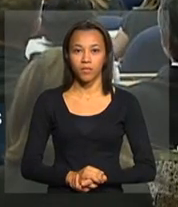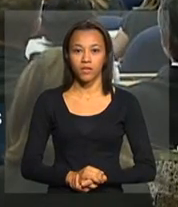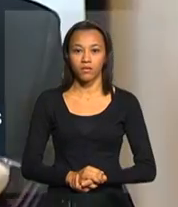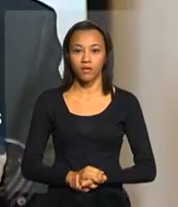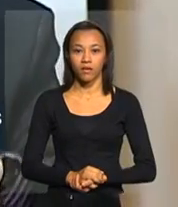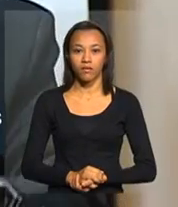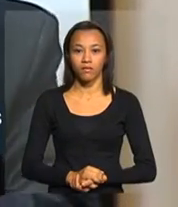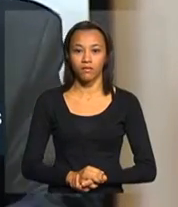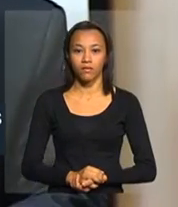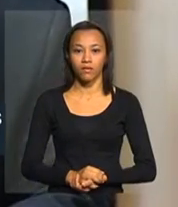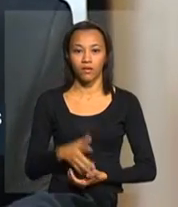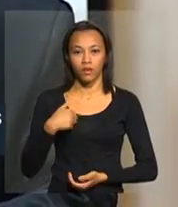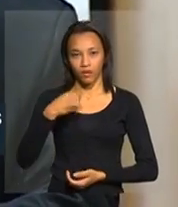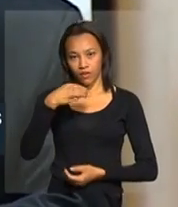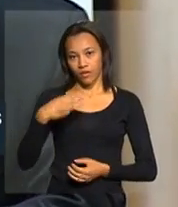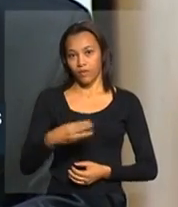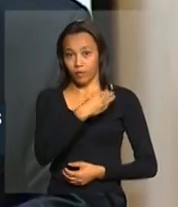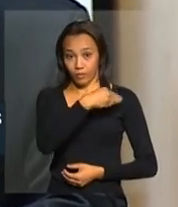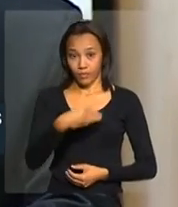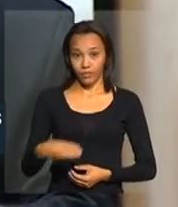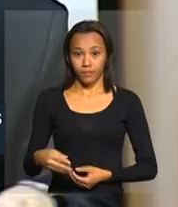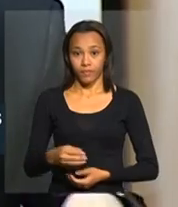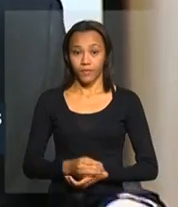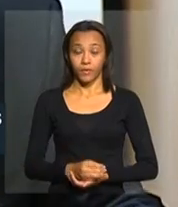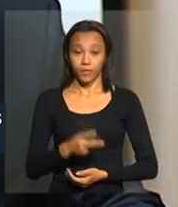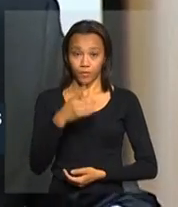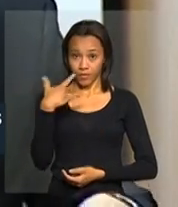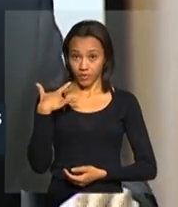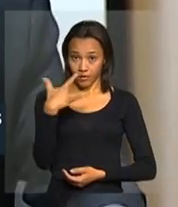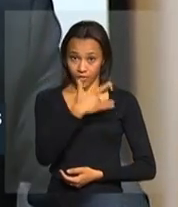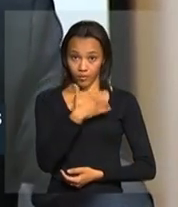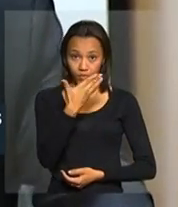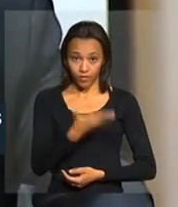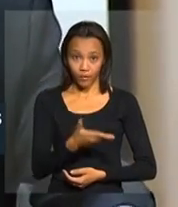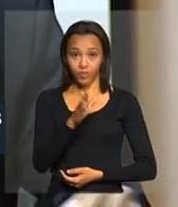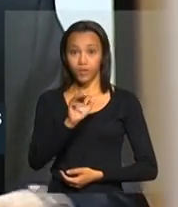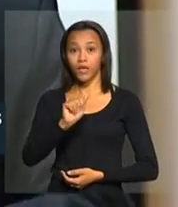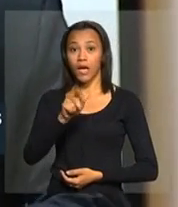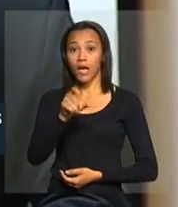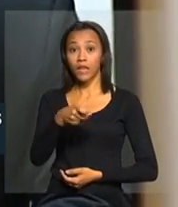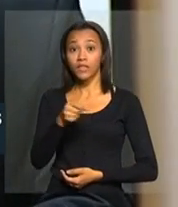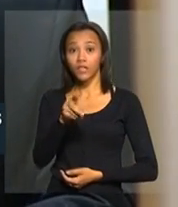Caro senhor ministro da Saúde, doutor Alexandre Padilha,